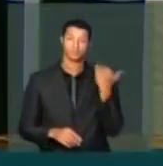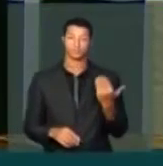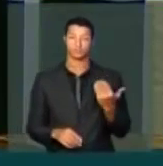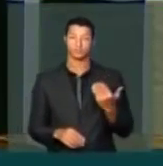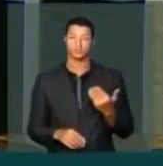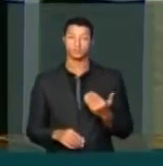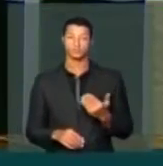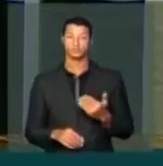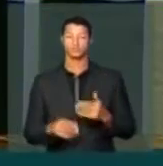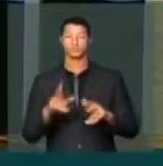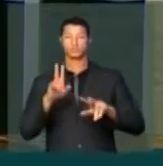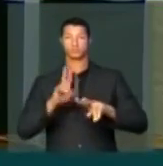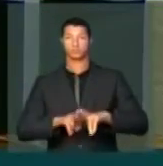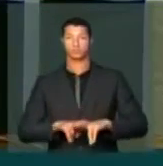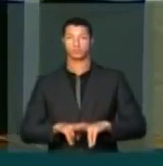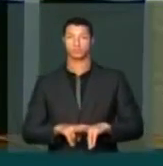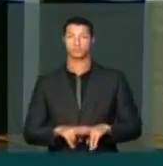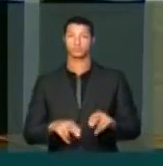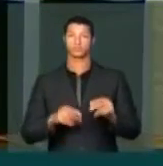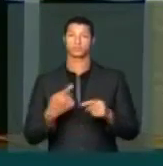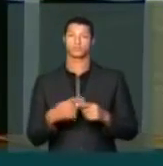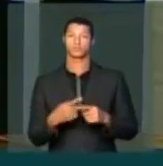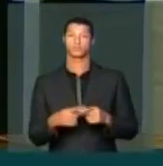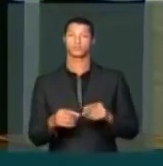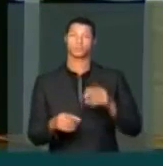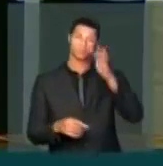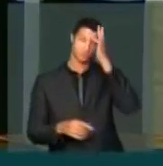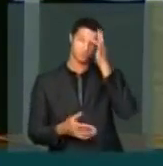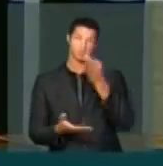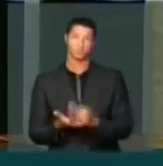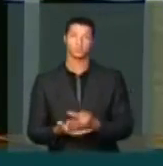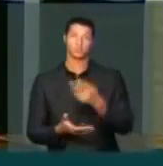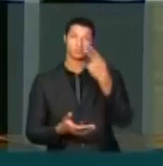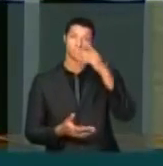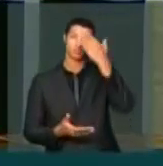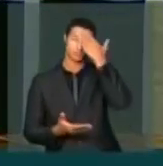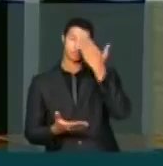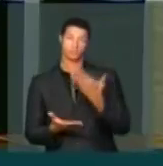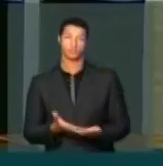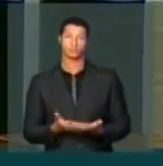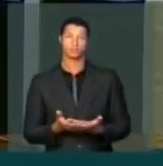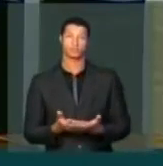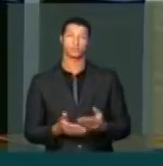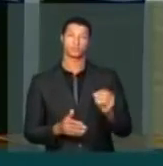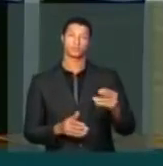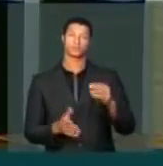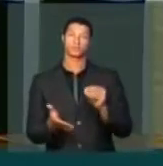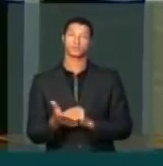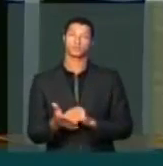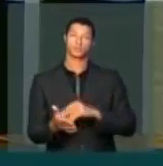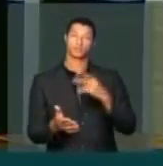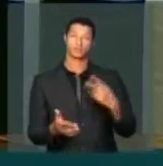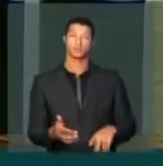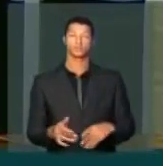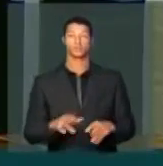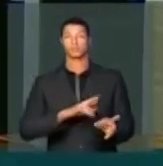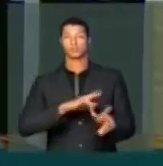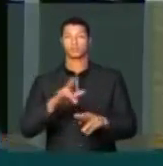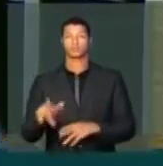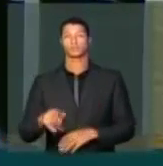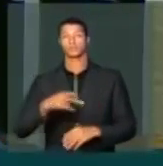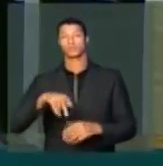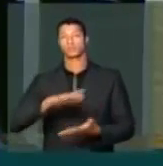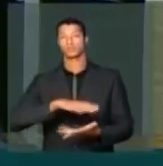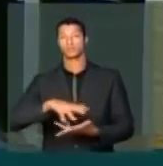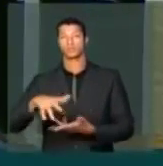mortas, presas por causa da sua fé, da sua crença ou pela falta dela em várias partes